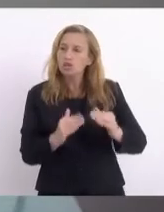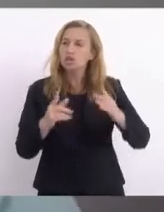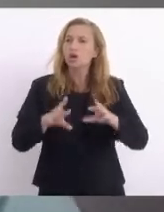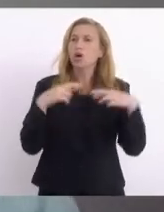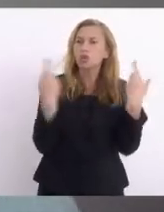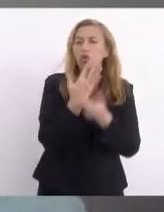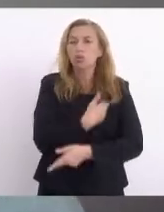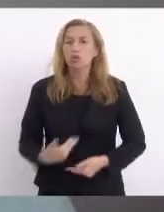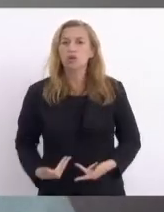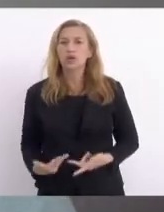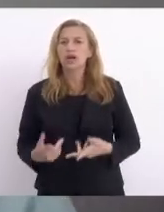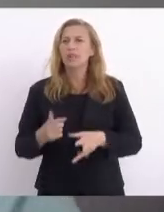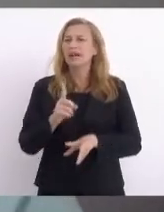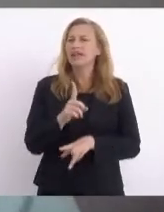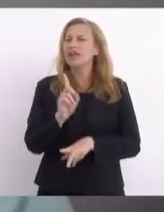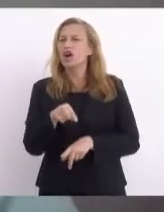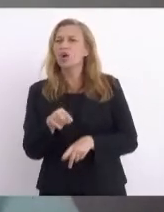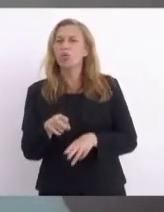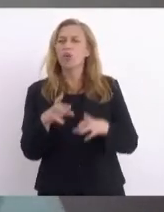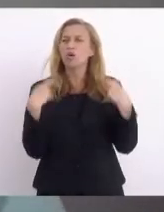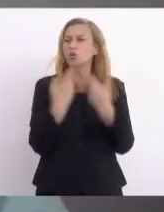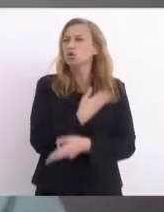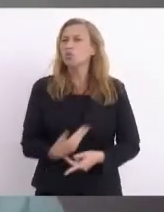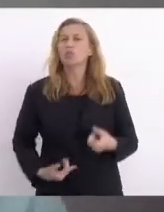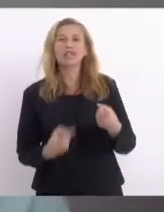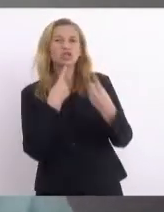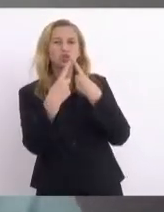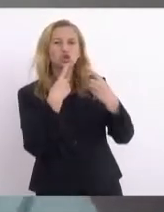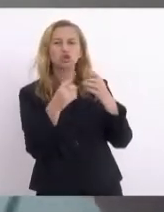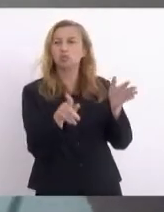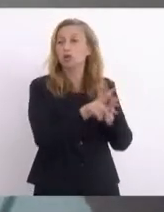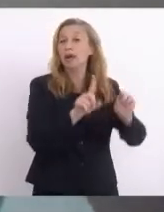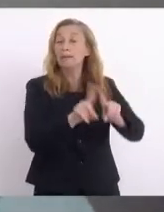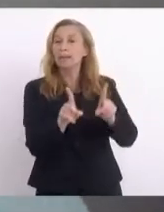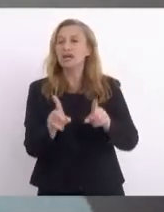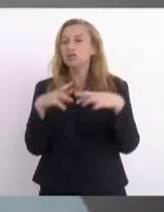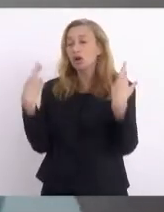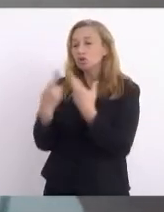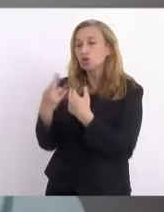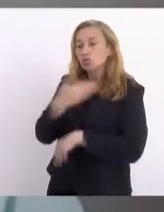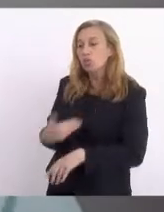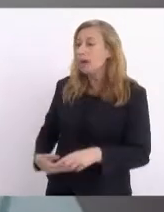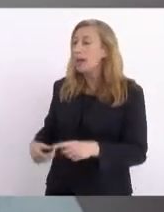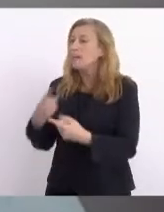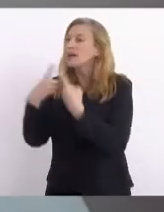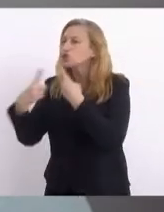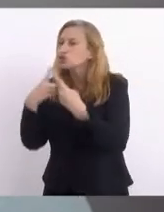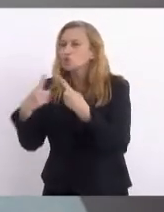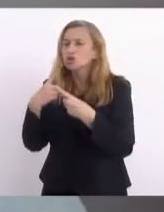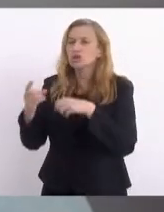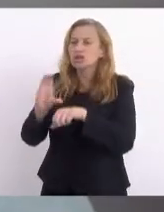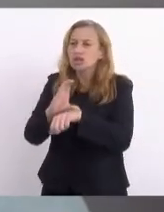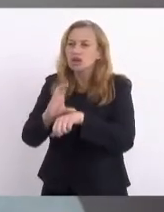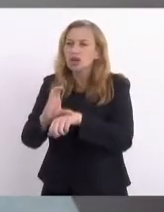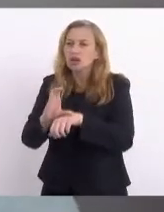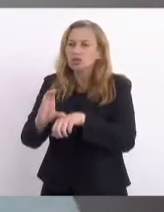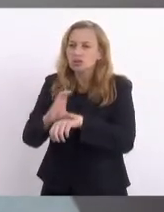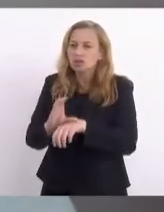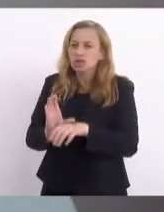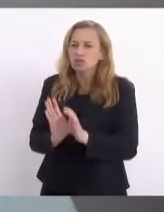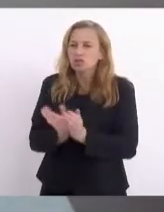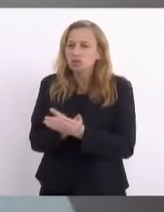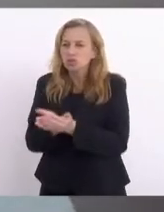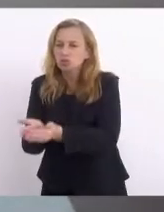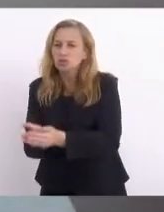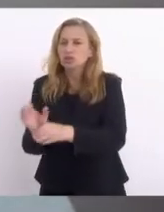audiência pública, mas não uma audiência pública para debater esse projeto, é uma audiência pública para debater a continuidade do transporte